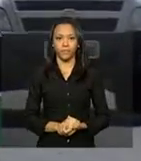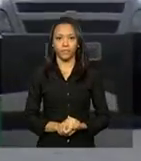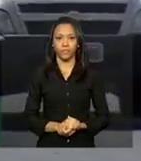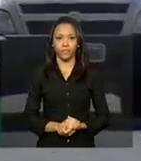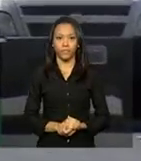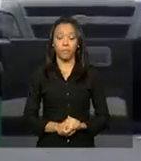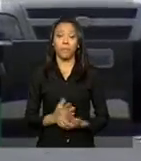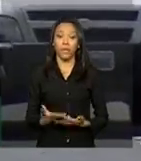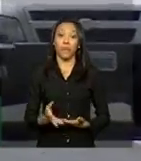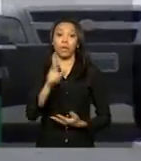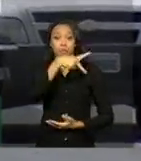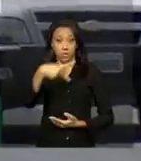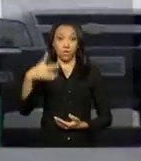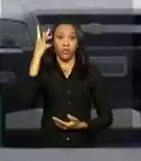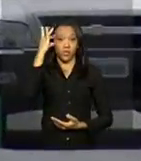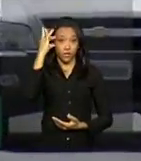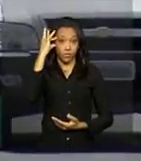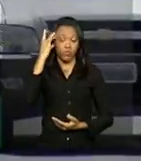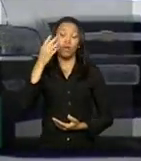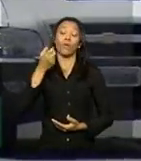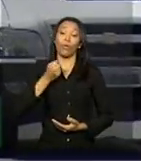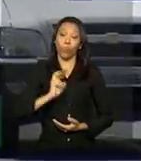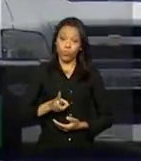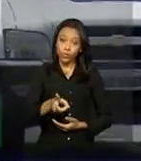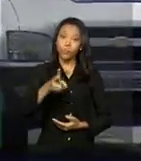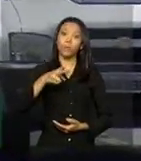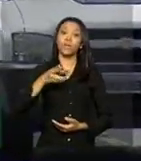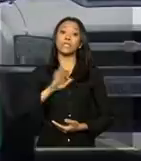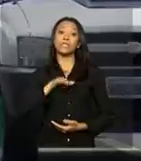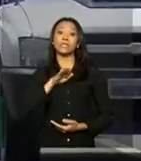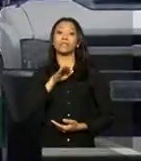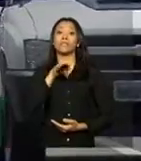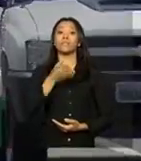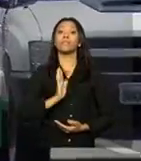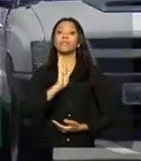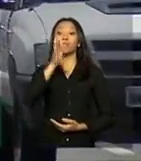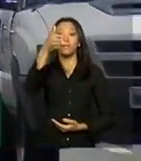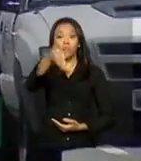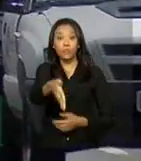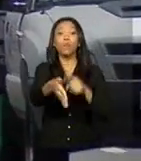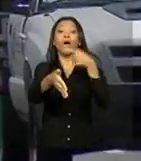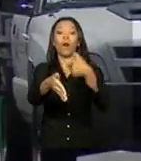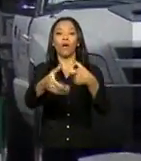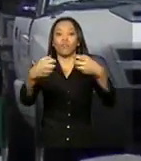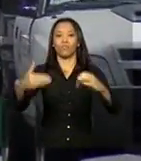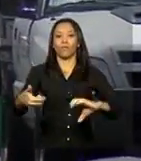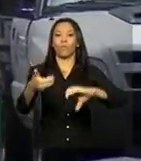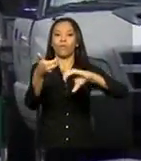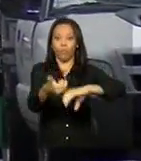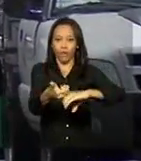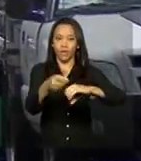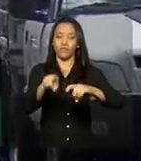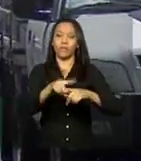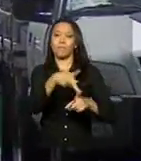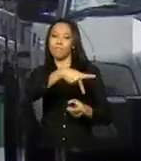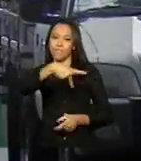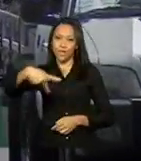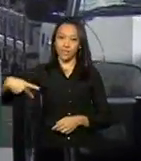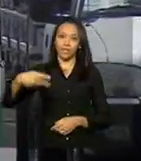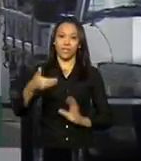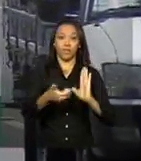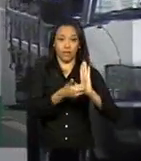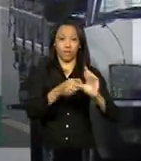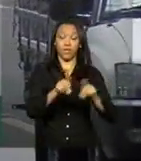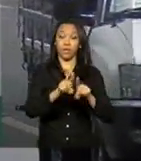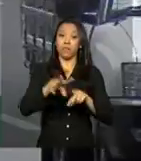E a presidenta Dilma Rousseff segue para o Palácio do Congresso Nacional, e lá ela vai ser recebida pelos presidentes da Câmara, Henrique Eduardo Alves, e